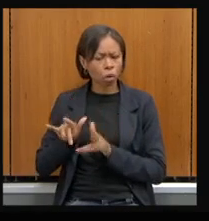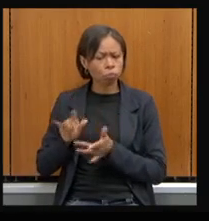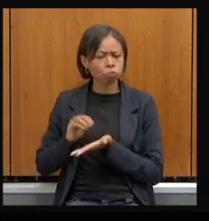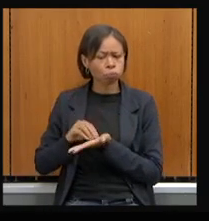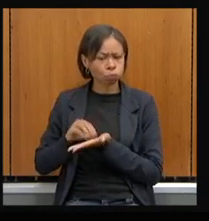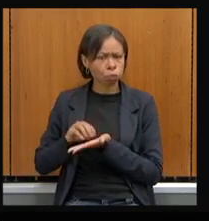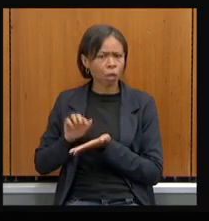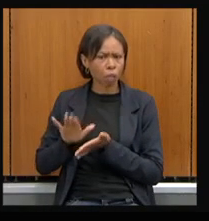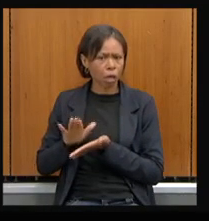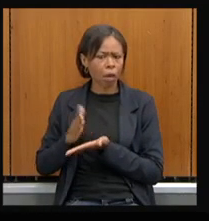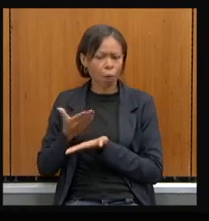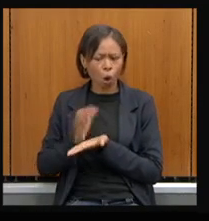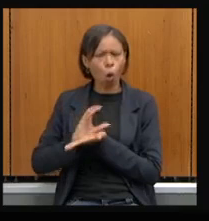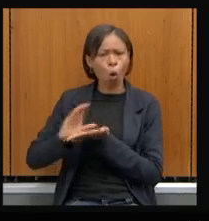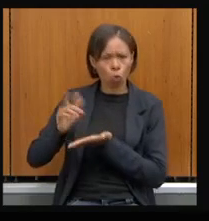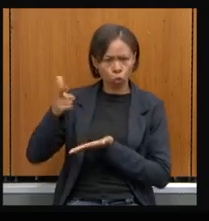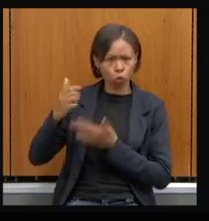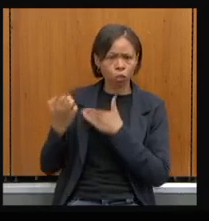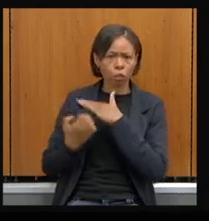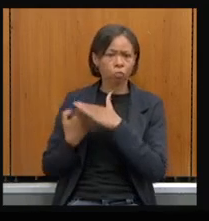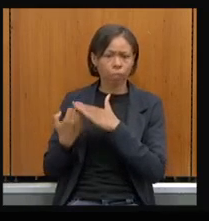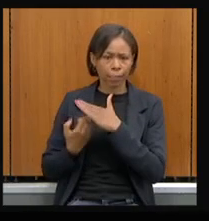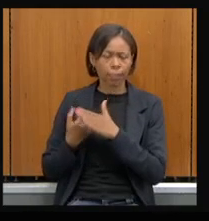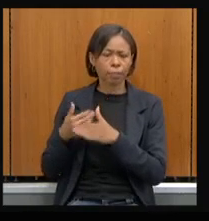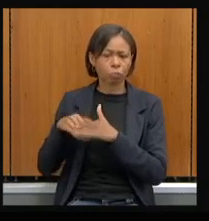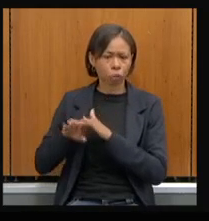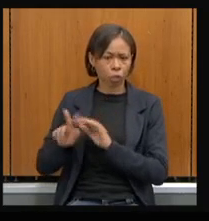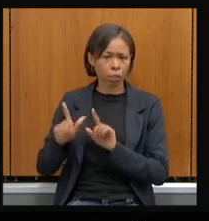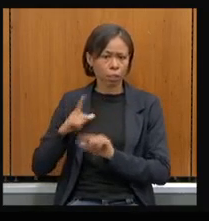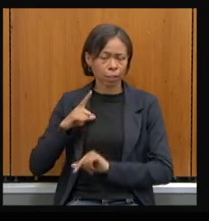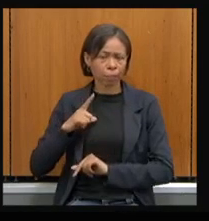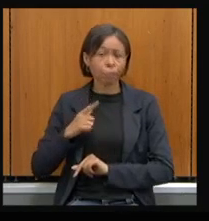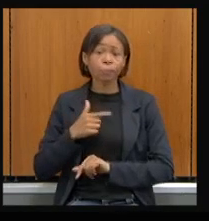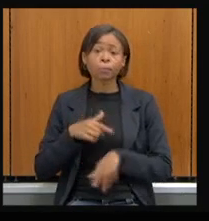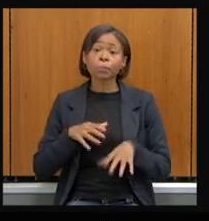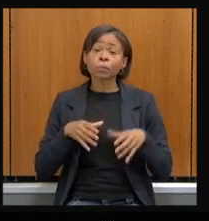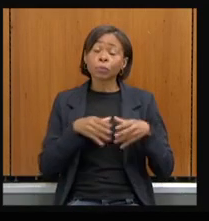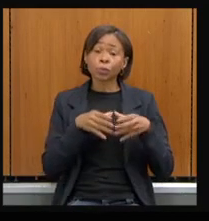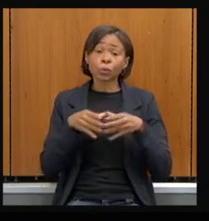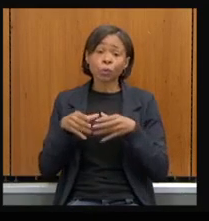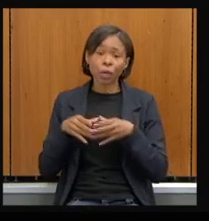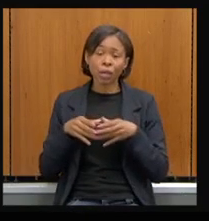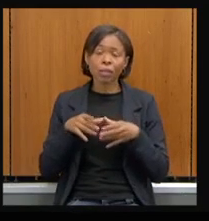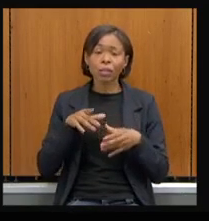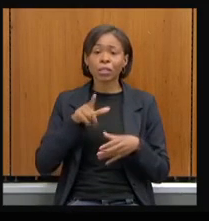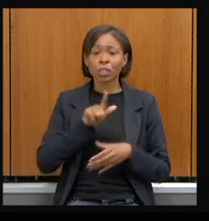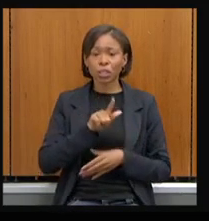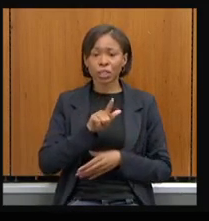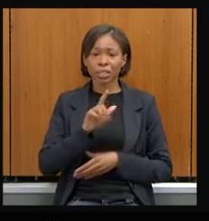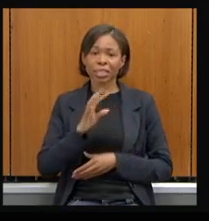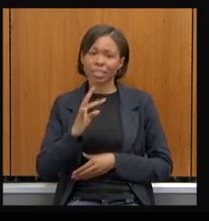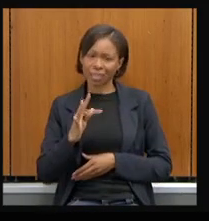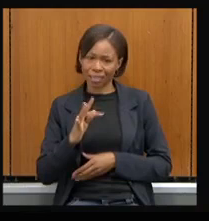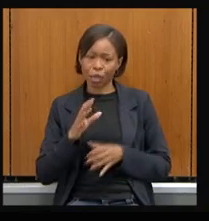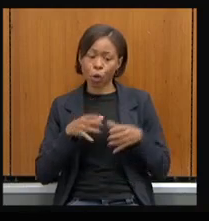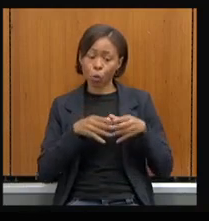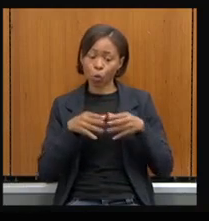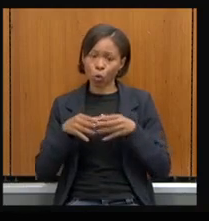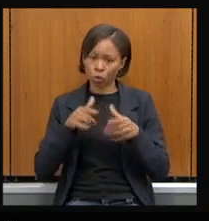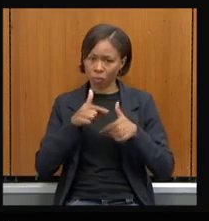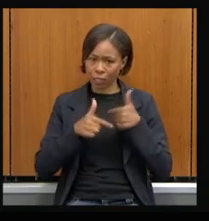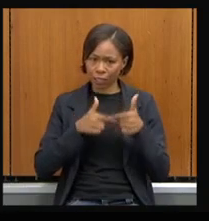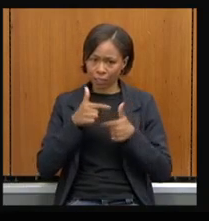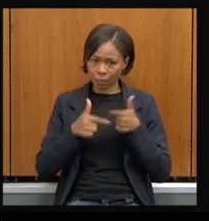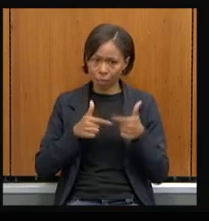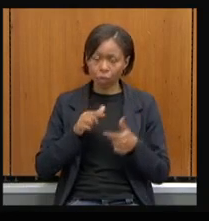O grupo de trabalhos, nós criamos o GT de Furnas, desmembramentos da PEC 52